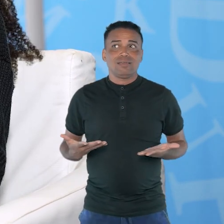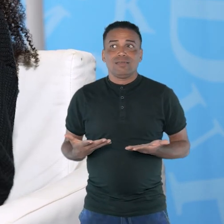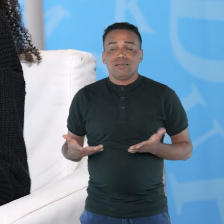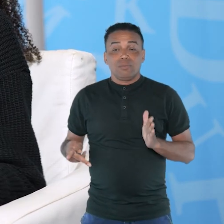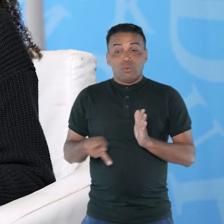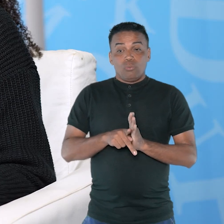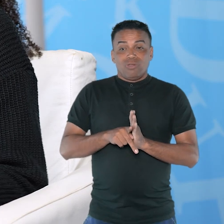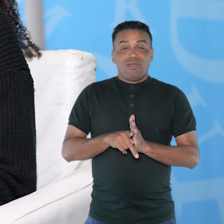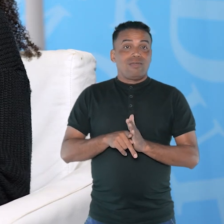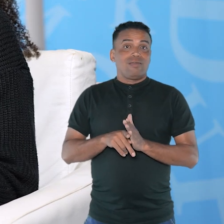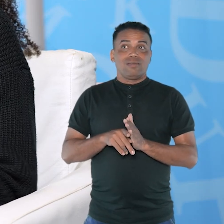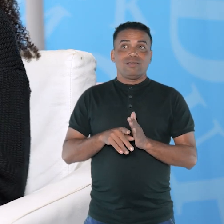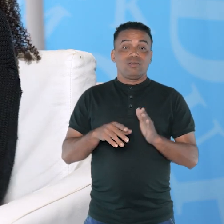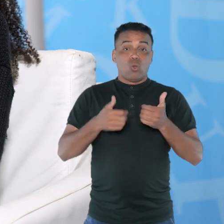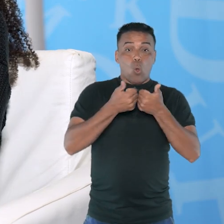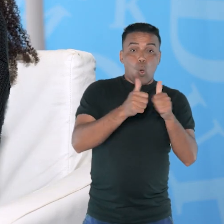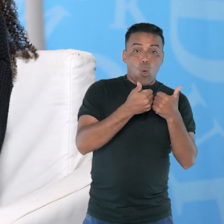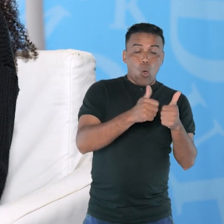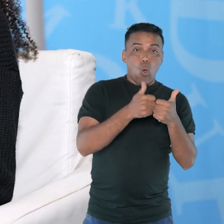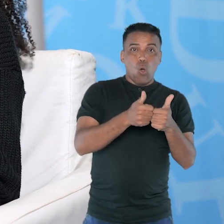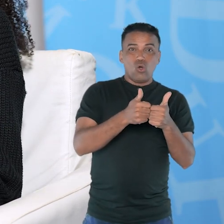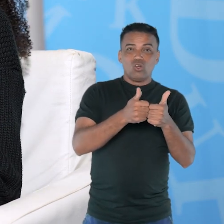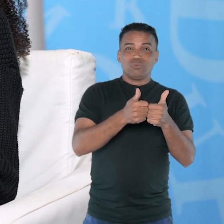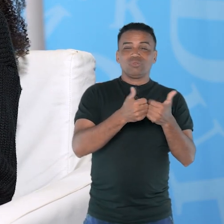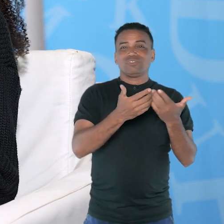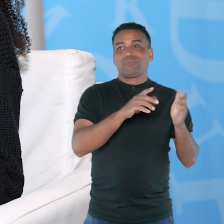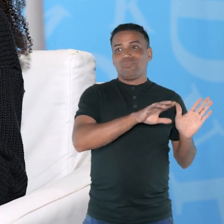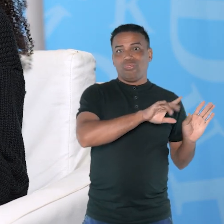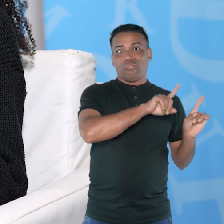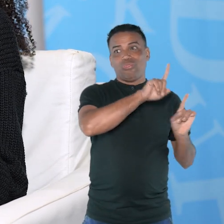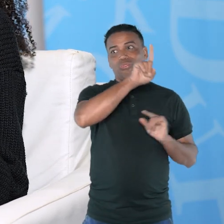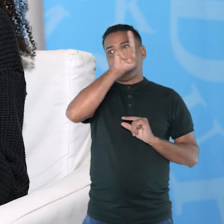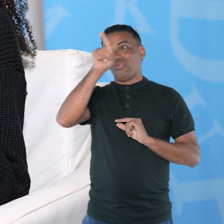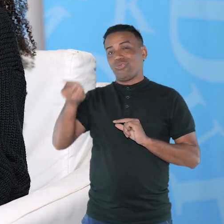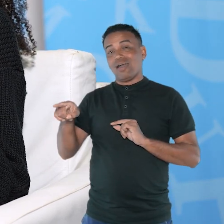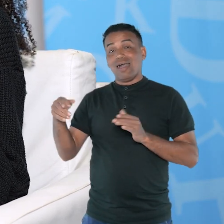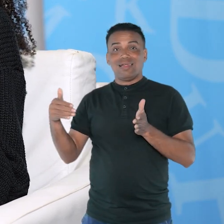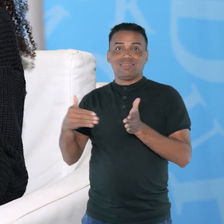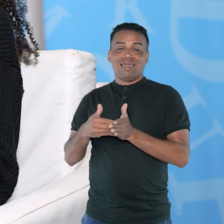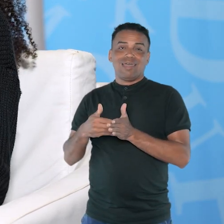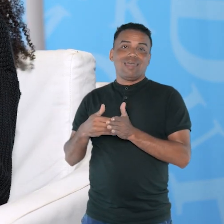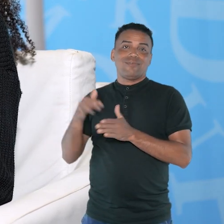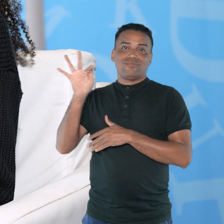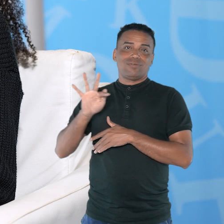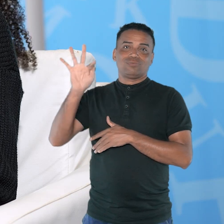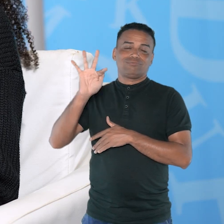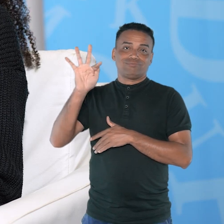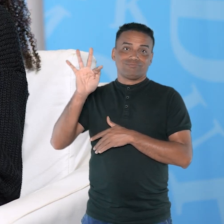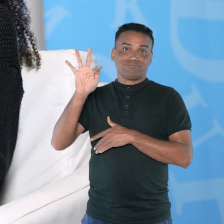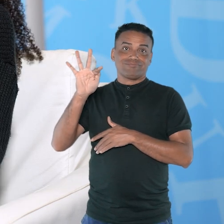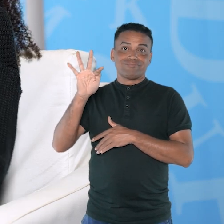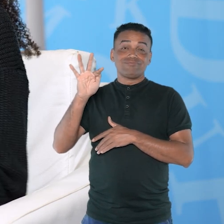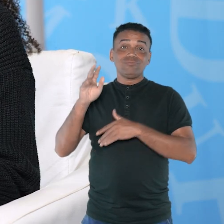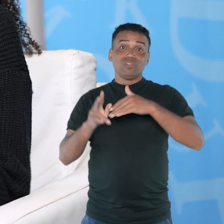pelos ônibus, né, do transporte público para atravessar a cidade. A gente chega da cidade satélite no plano pela rodoviária, né?